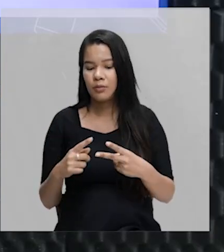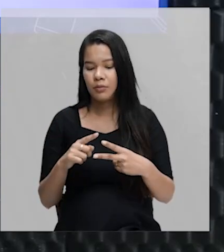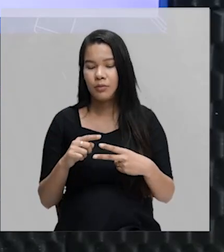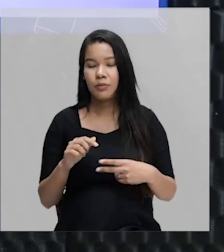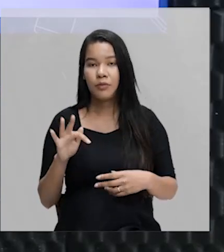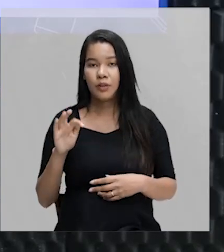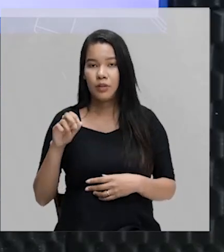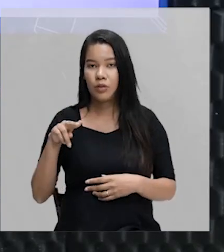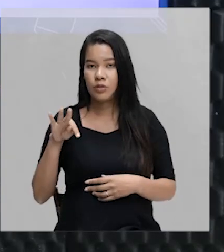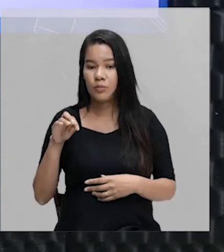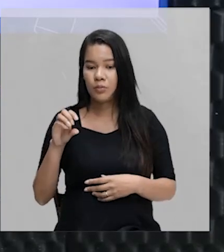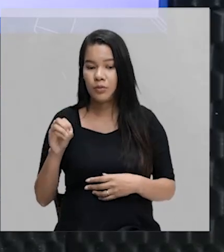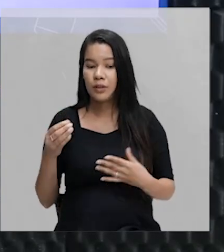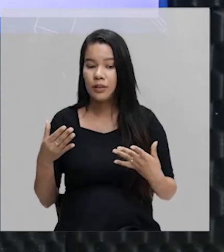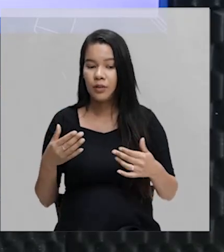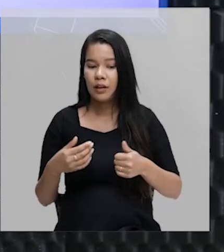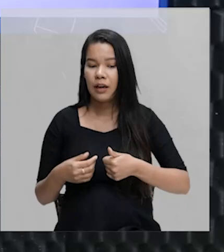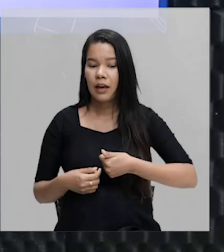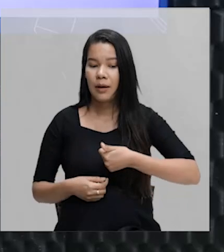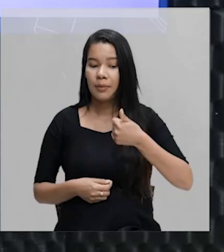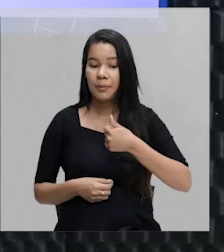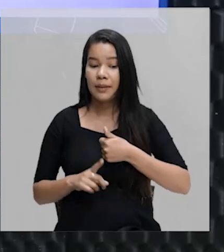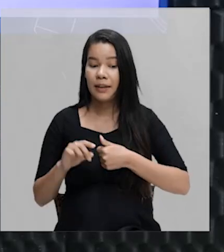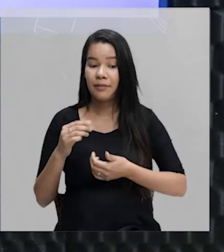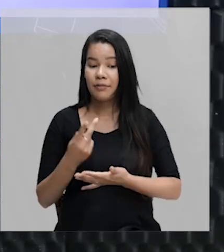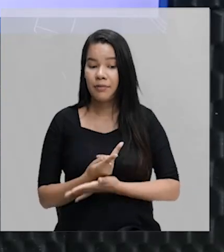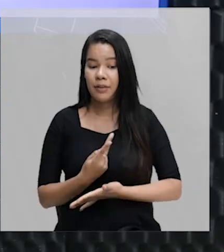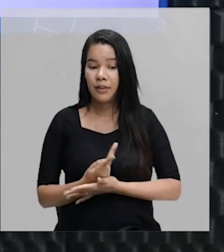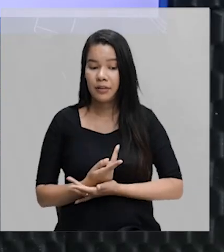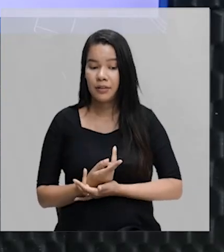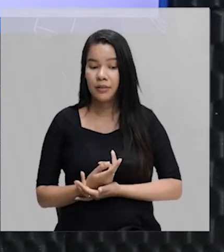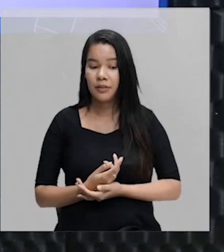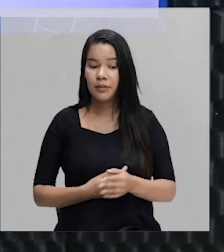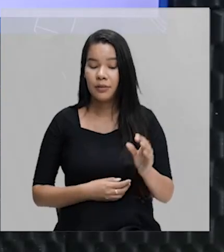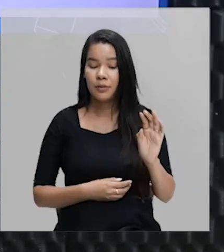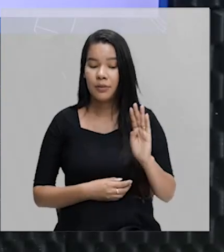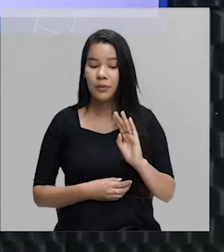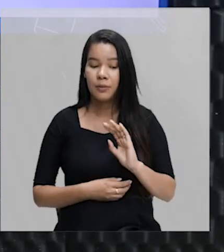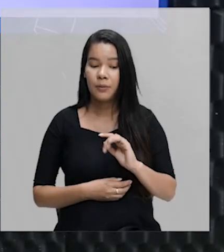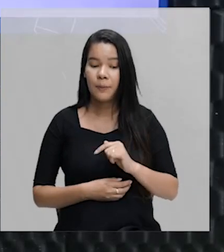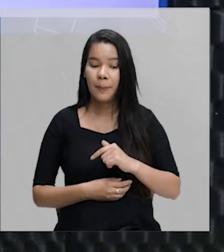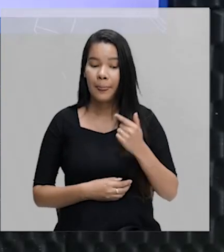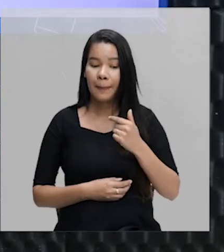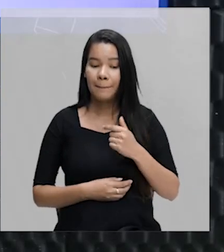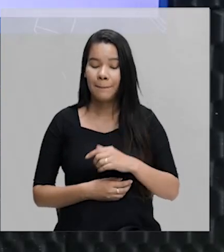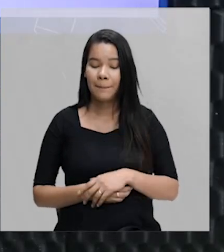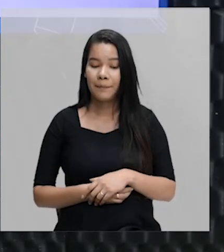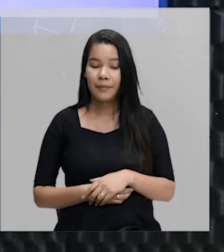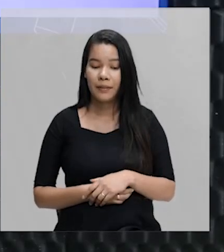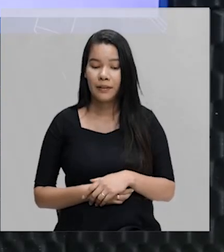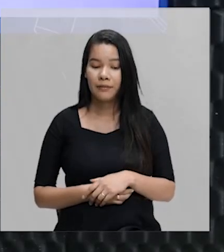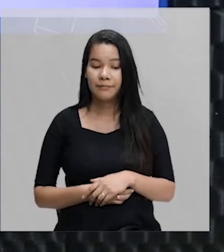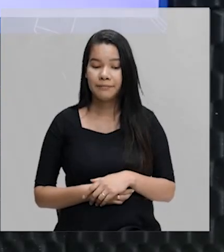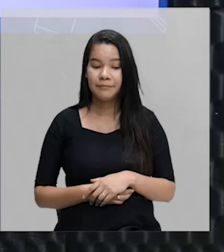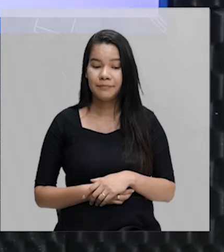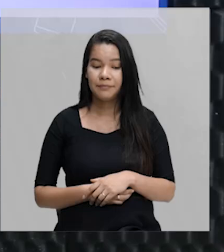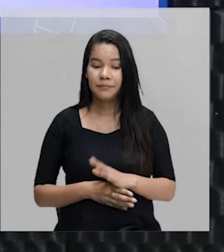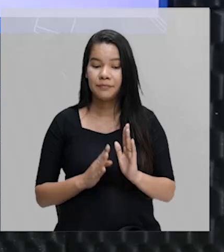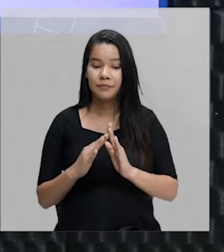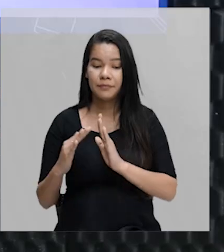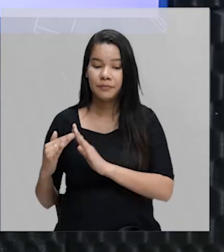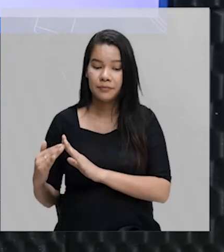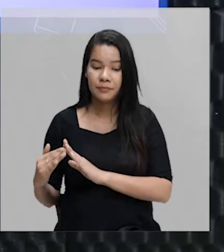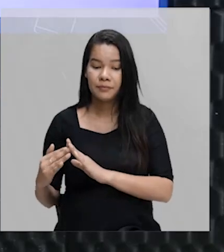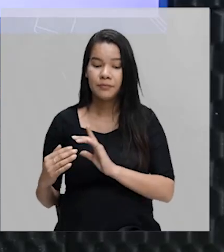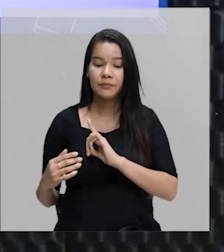é falsa aqui a primeira afirmativa. Segunda afirmativa. O vizinho do seu José tem razão, pois não se